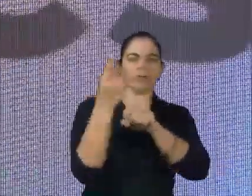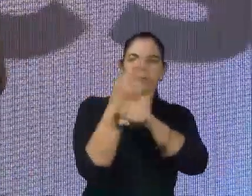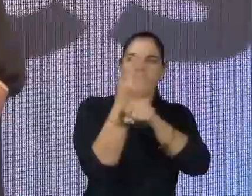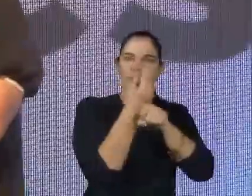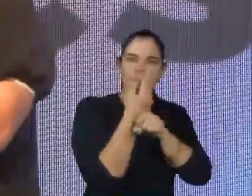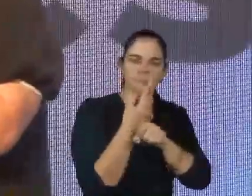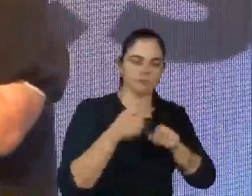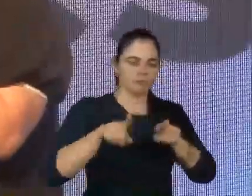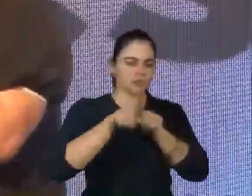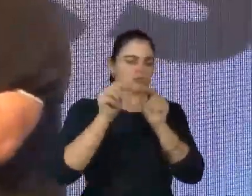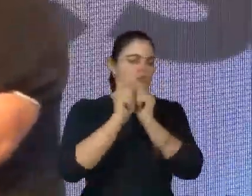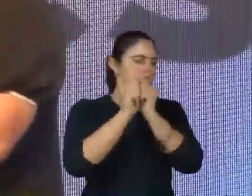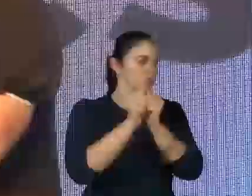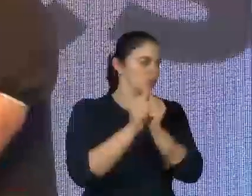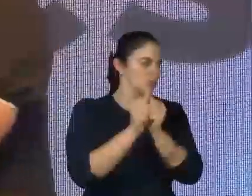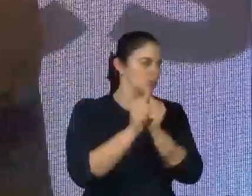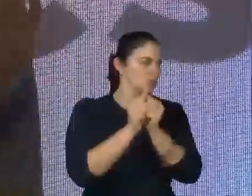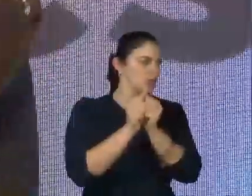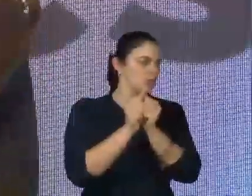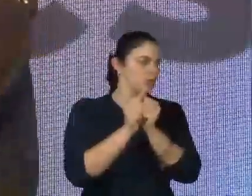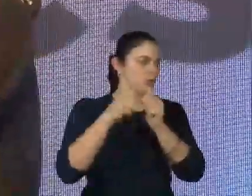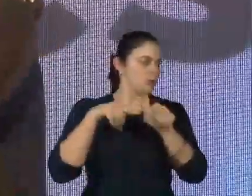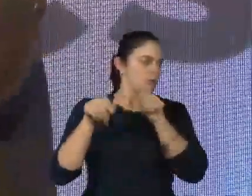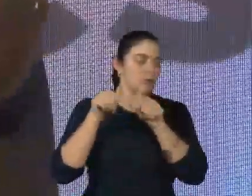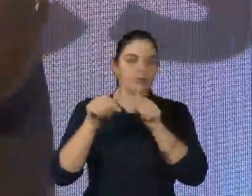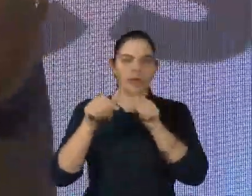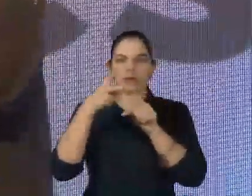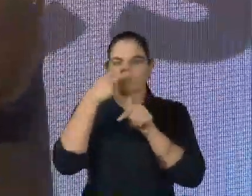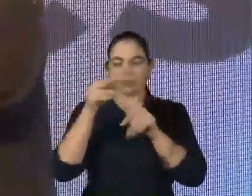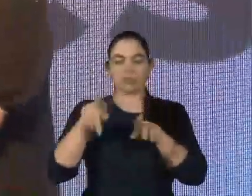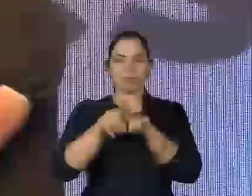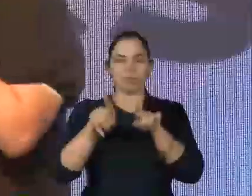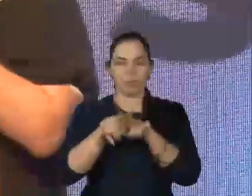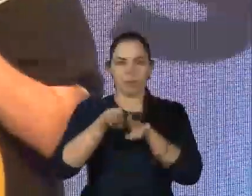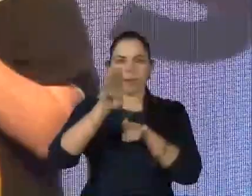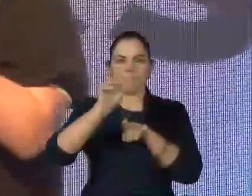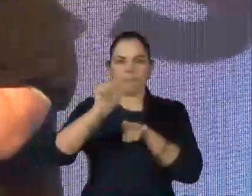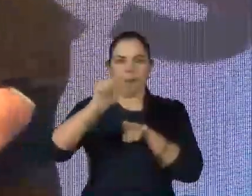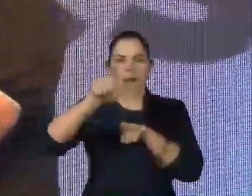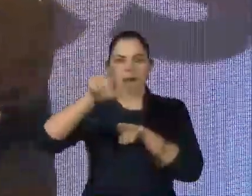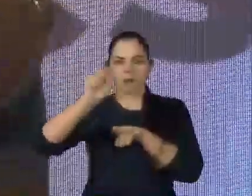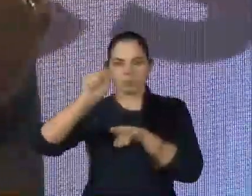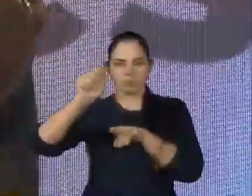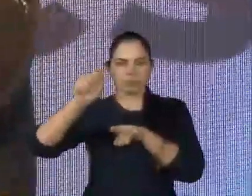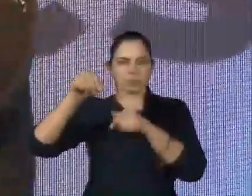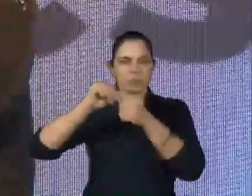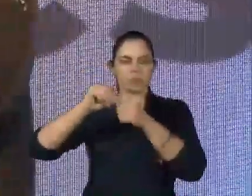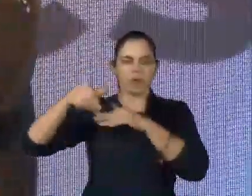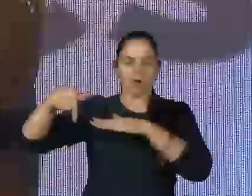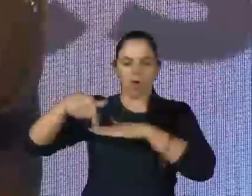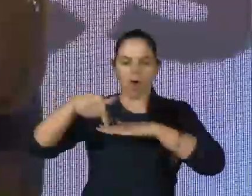E eu tive que atravessar uma balsa, né? Tive que ver